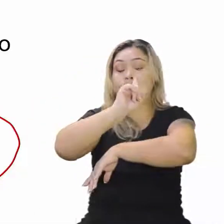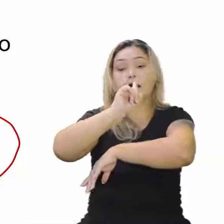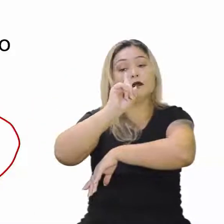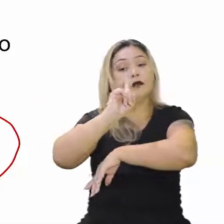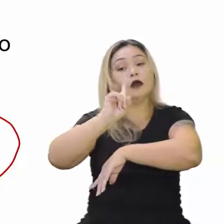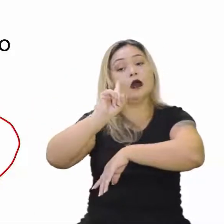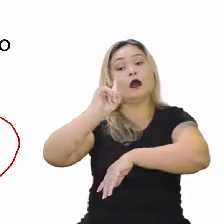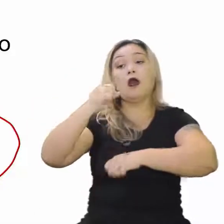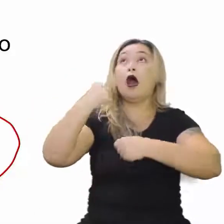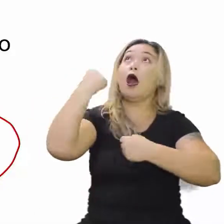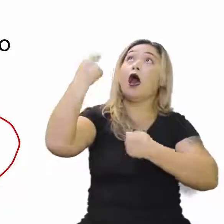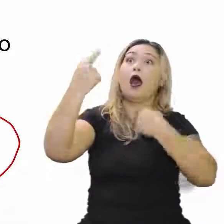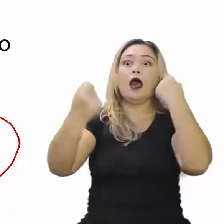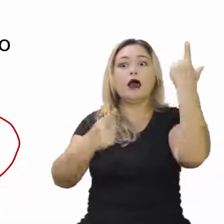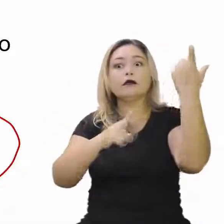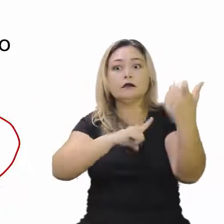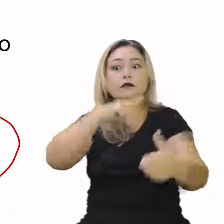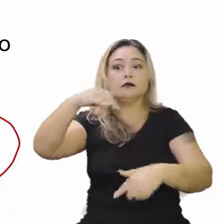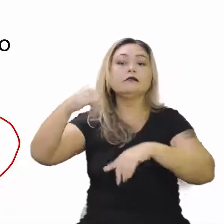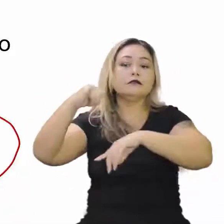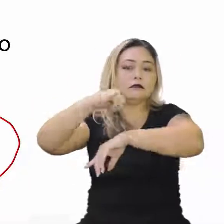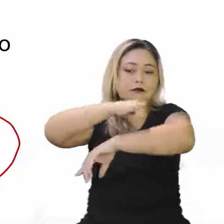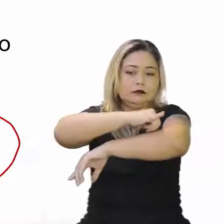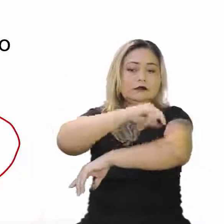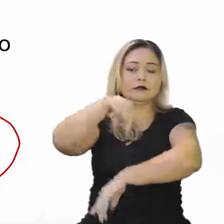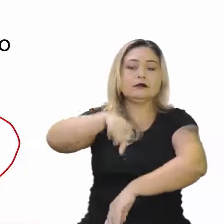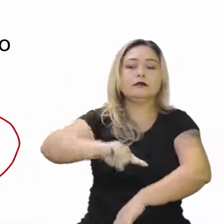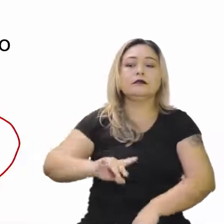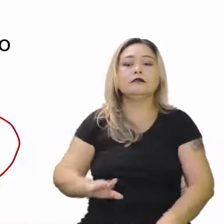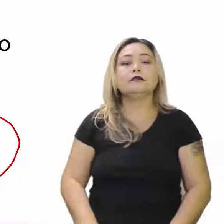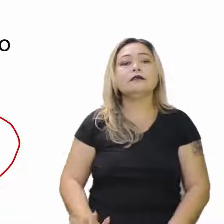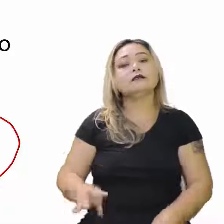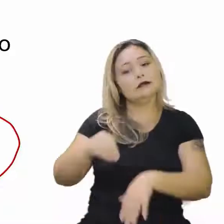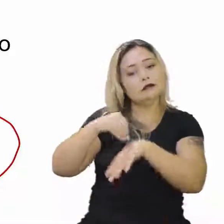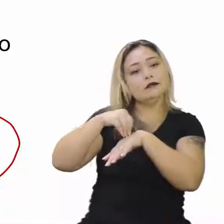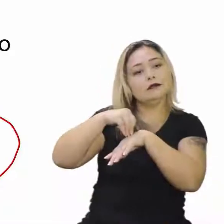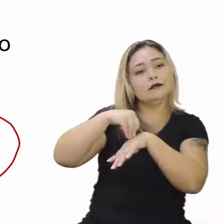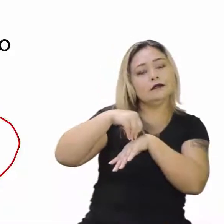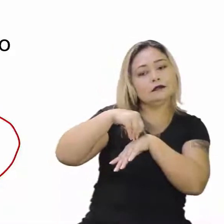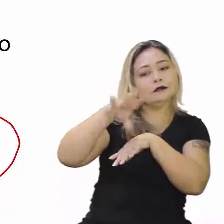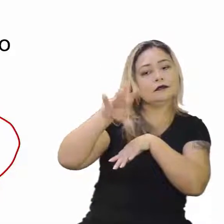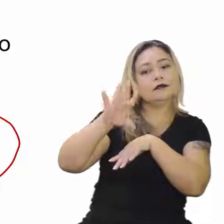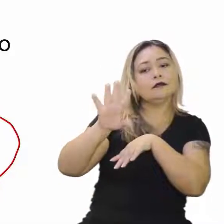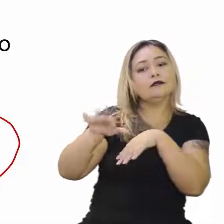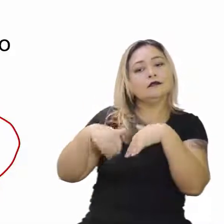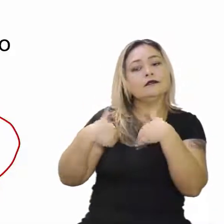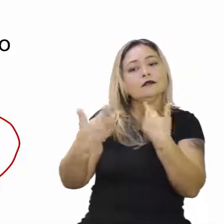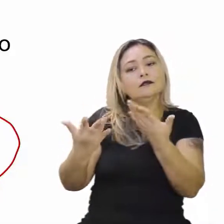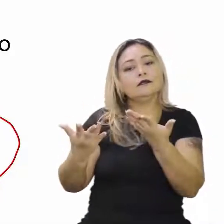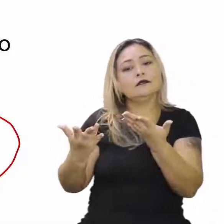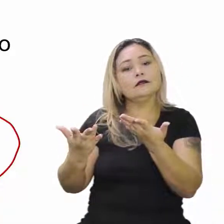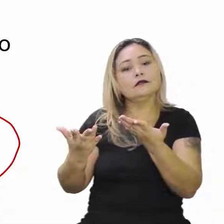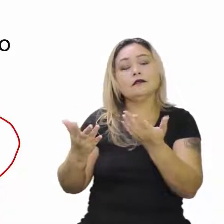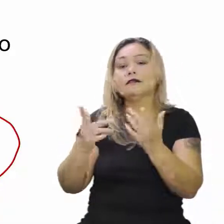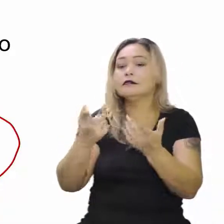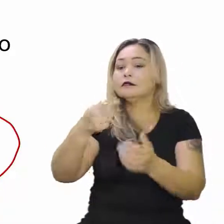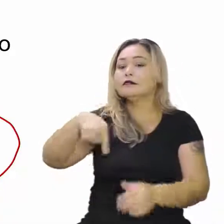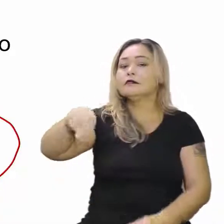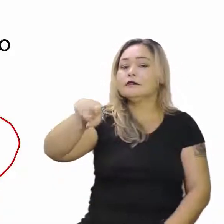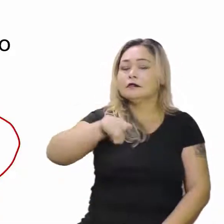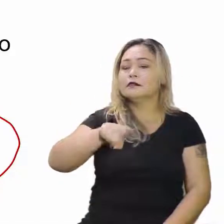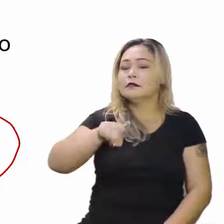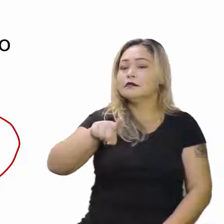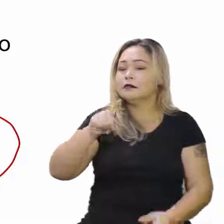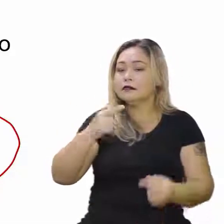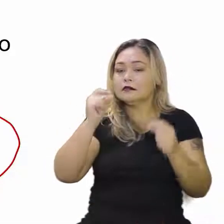coisa muito rara ter um avião. Beleza? Então, tinham umas dicas aí que realmente deixavam você